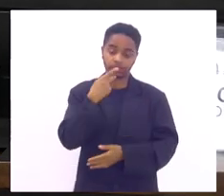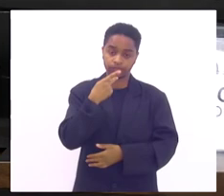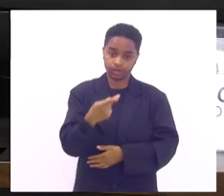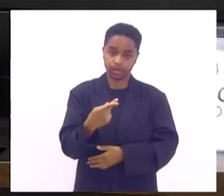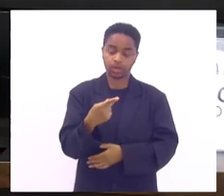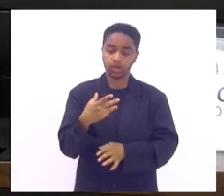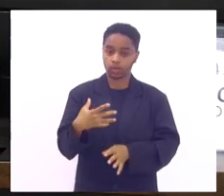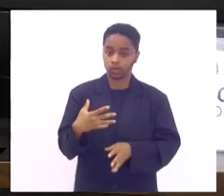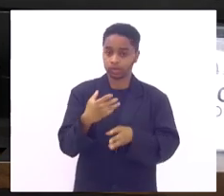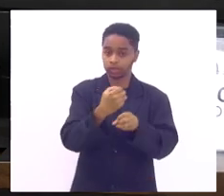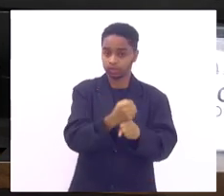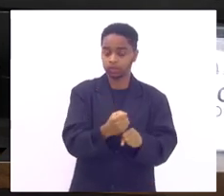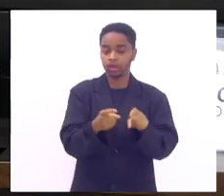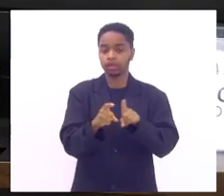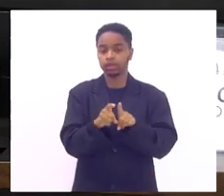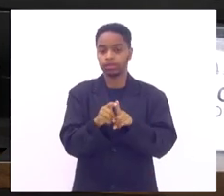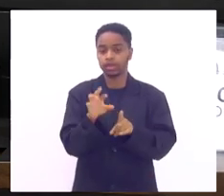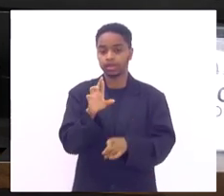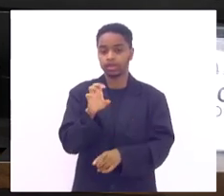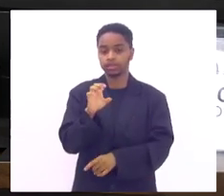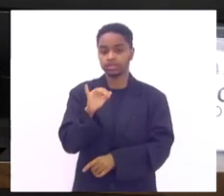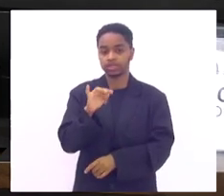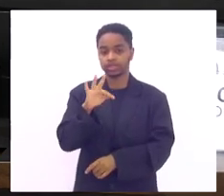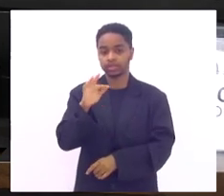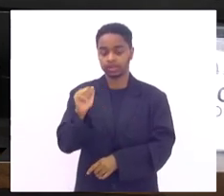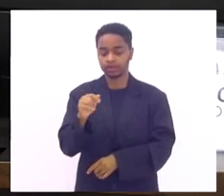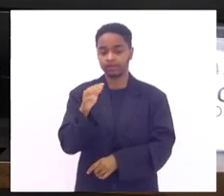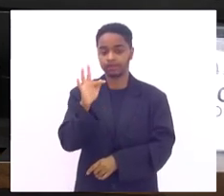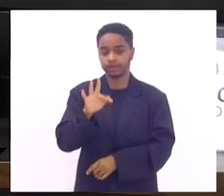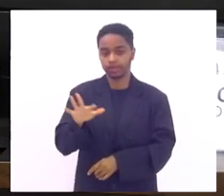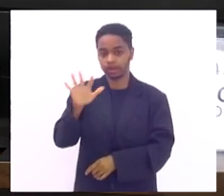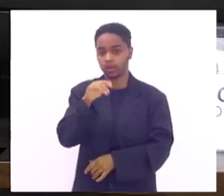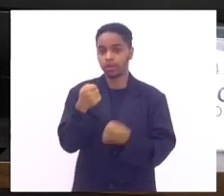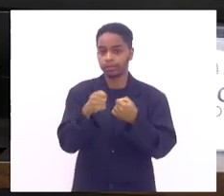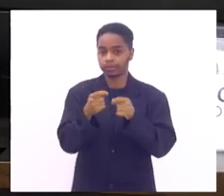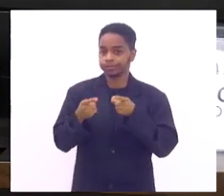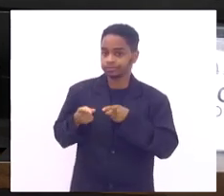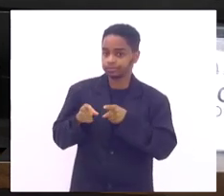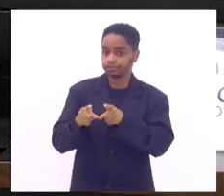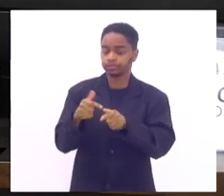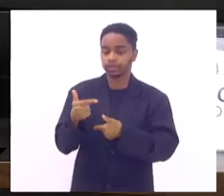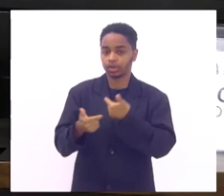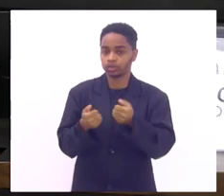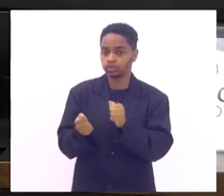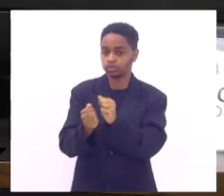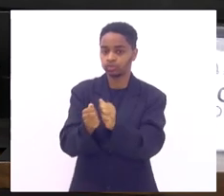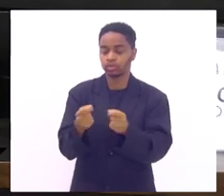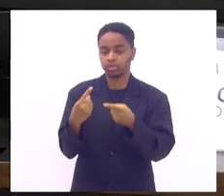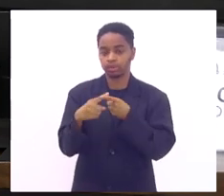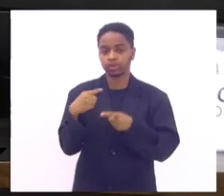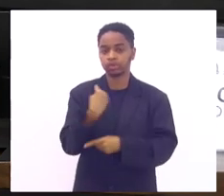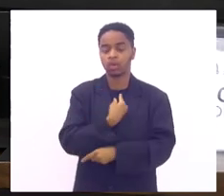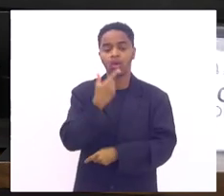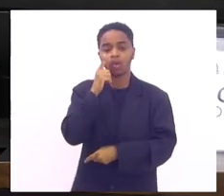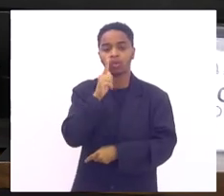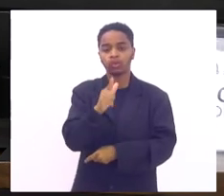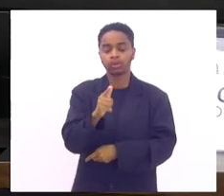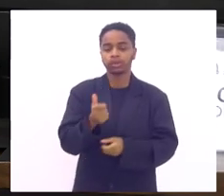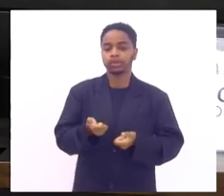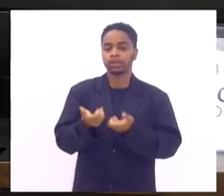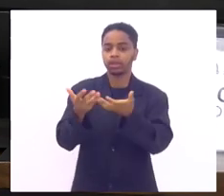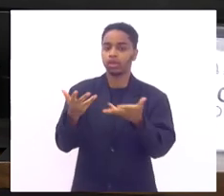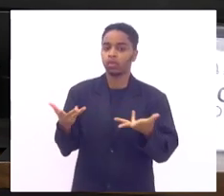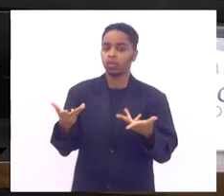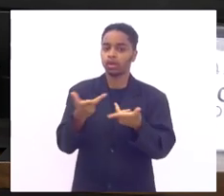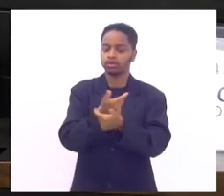Receita Federal, se uma vez derem as mãos e caminharem no mesmo sentido, a gente vai entregar um serviço, uma qualidade